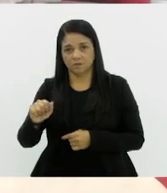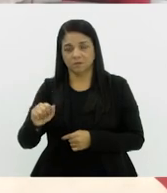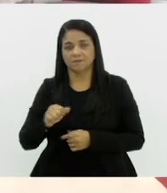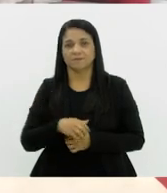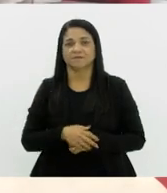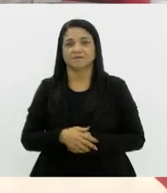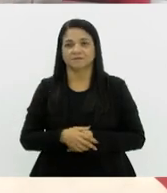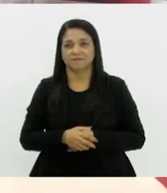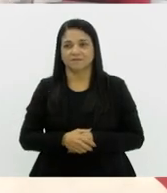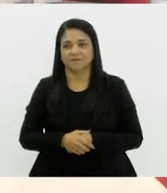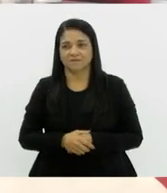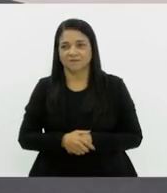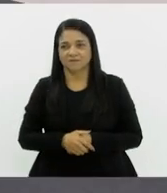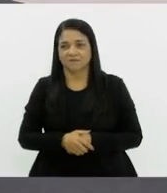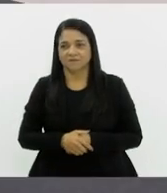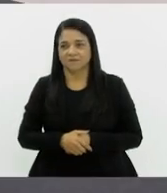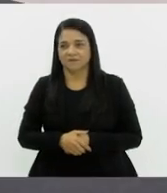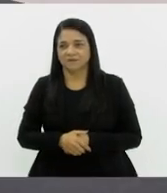Só no